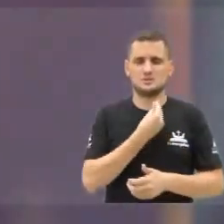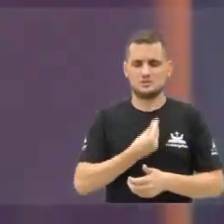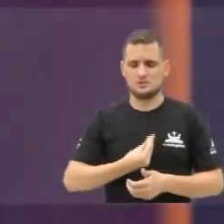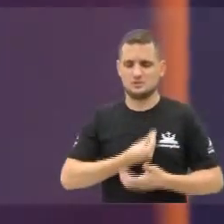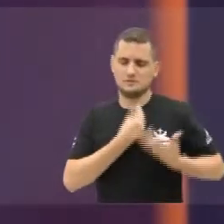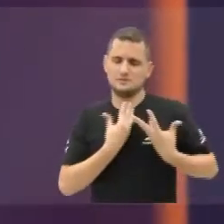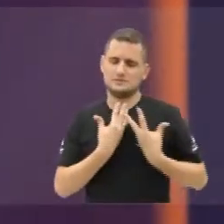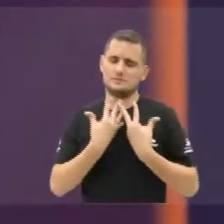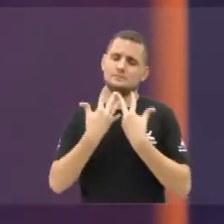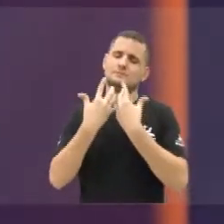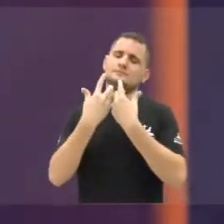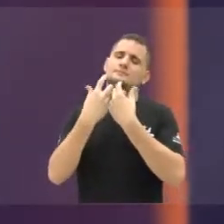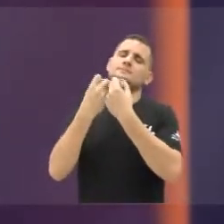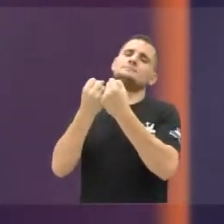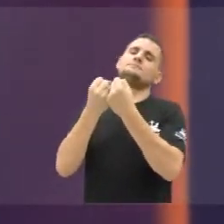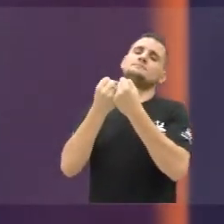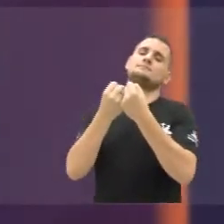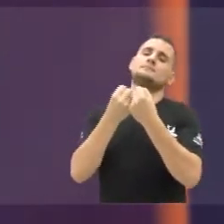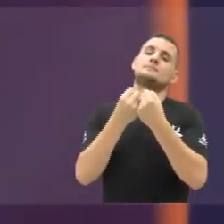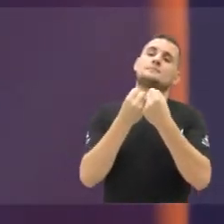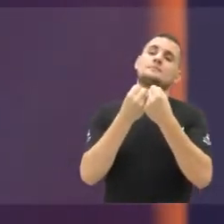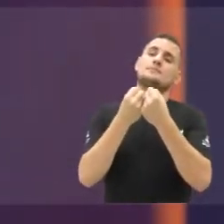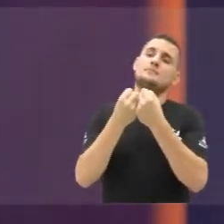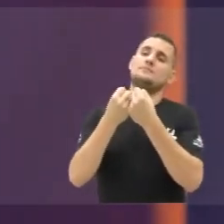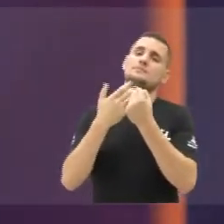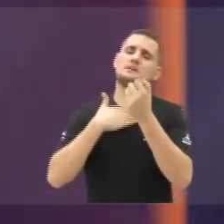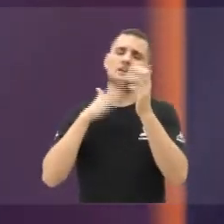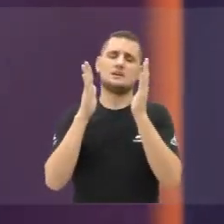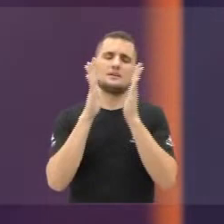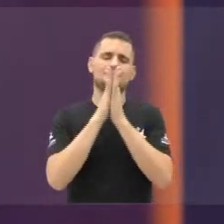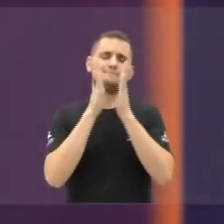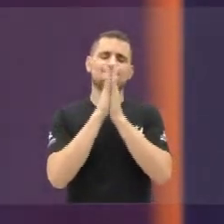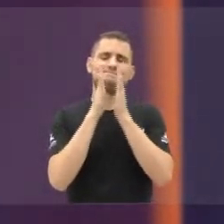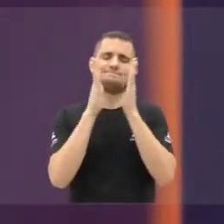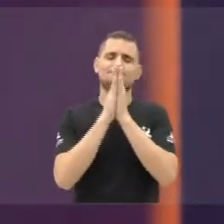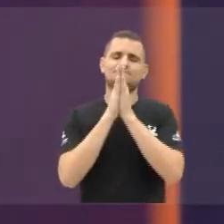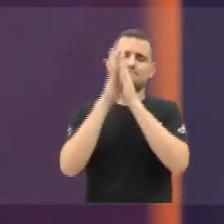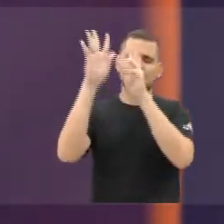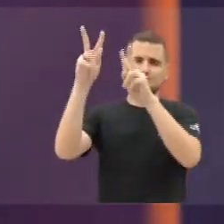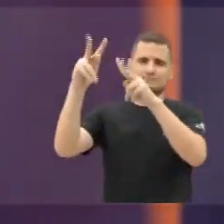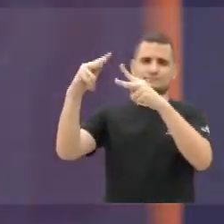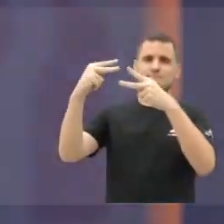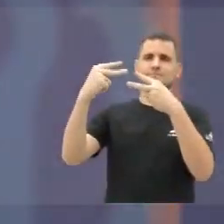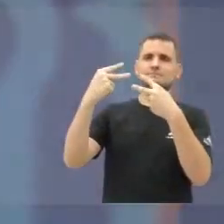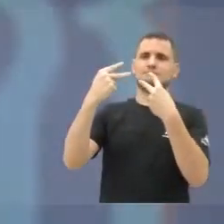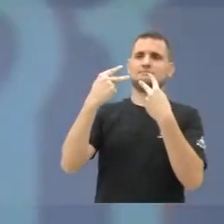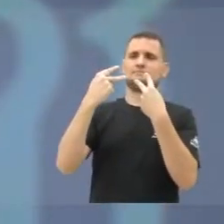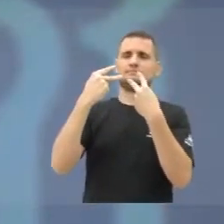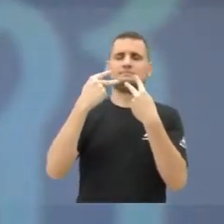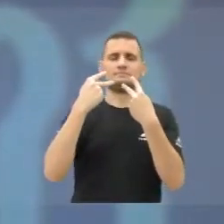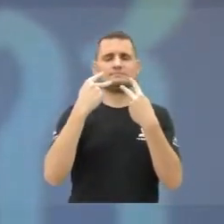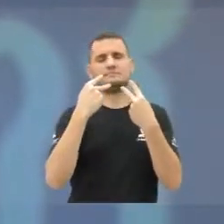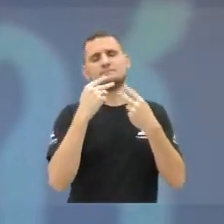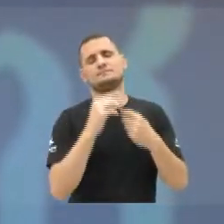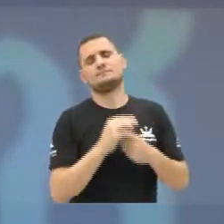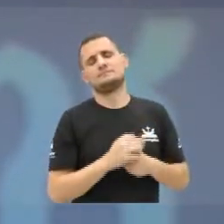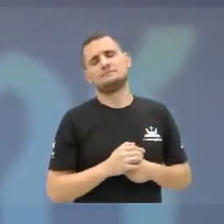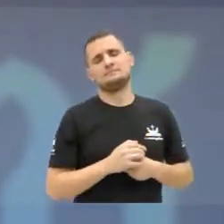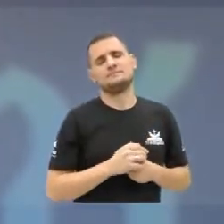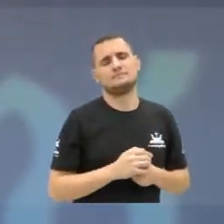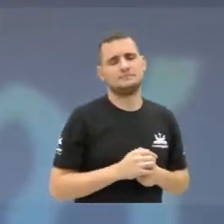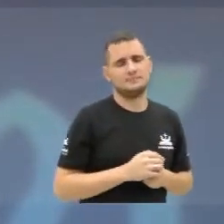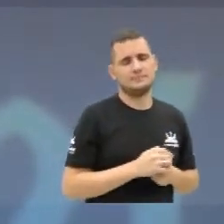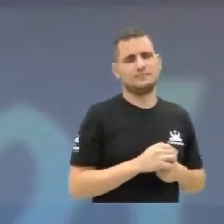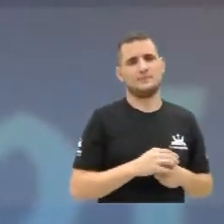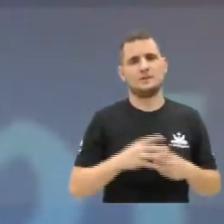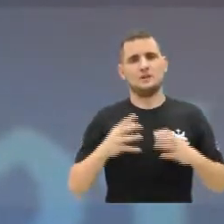dores, Senhor. Escuta minha oração. Olha para mim, Jesus. Olha. Tudo